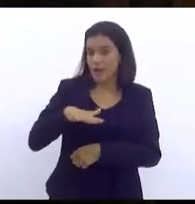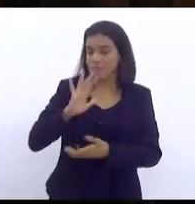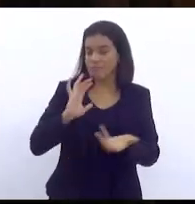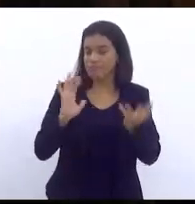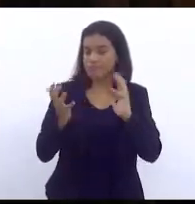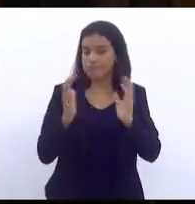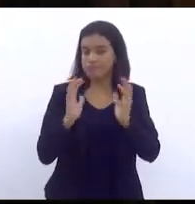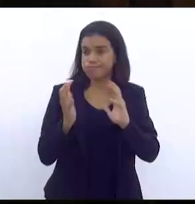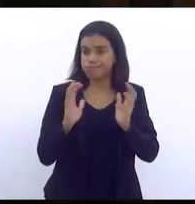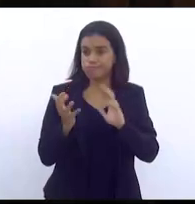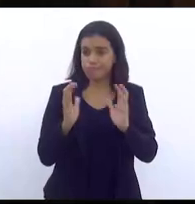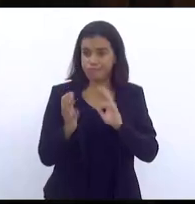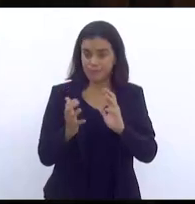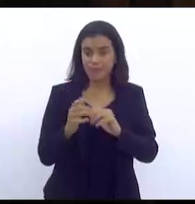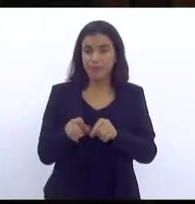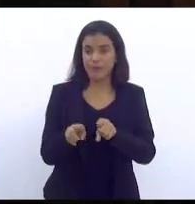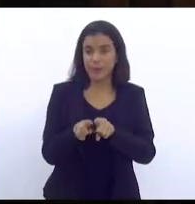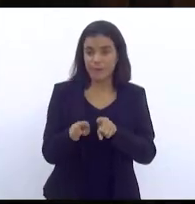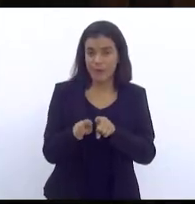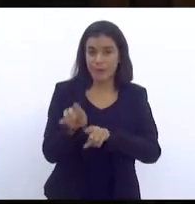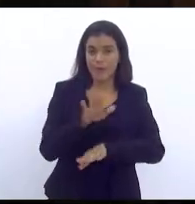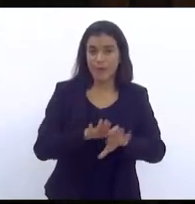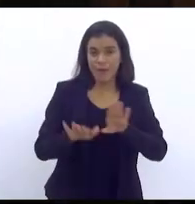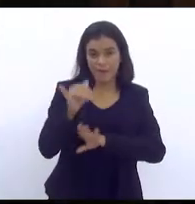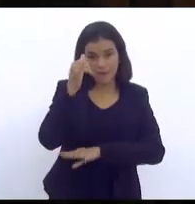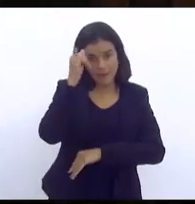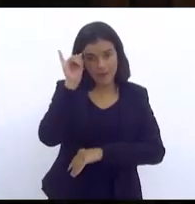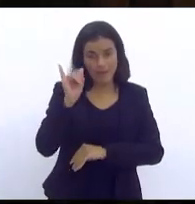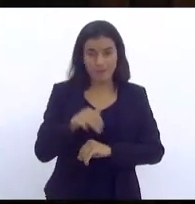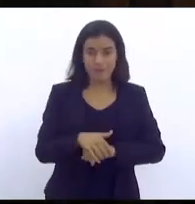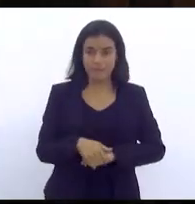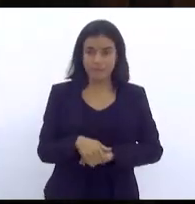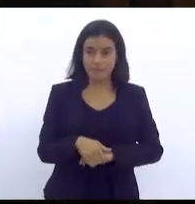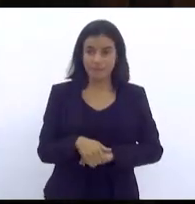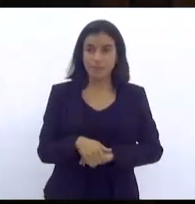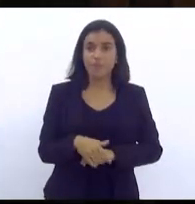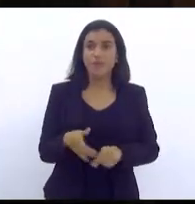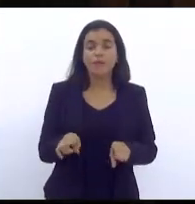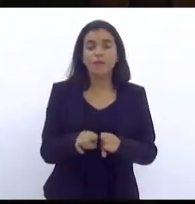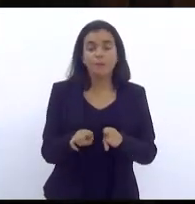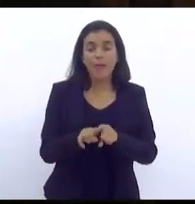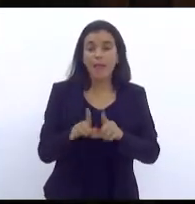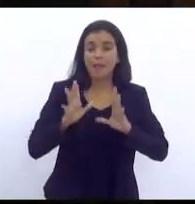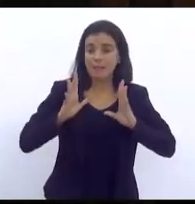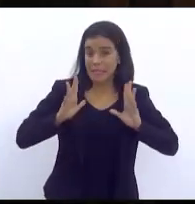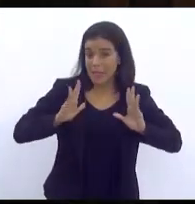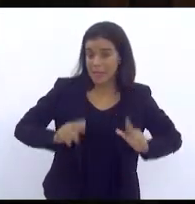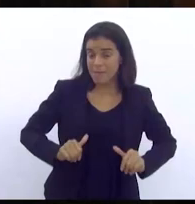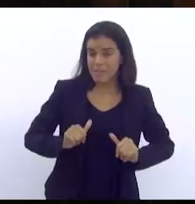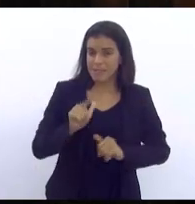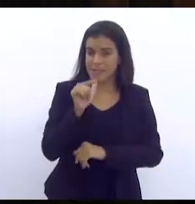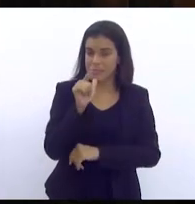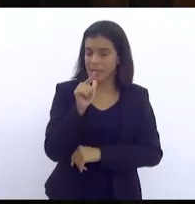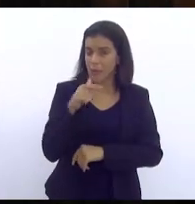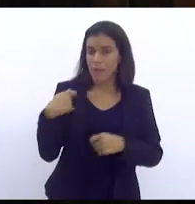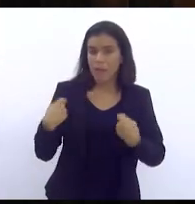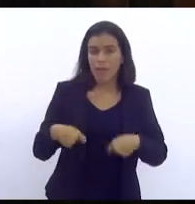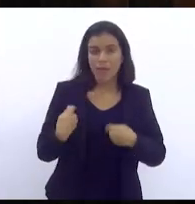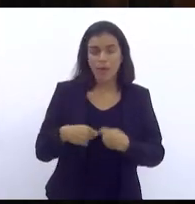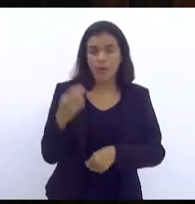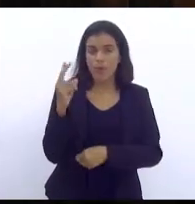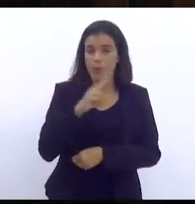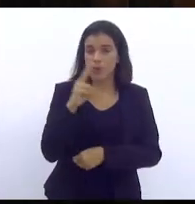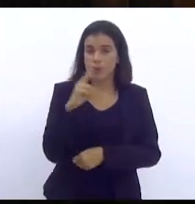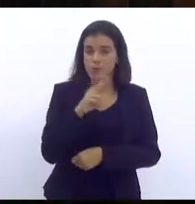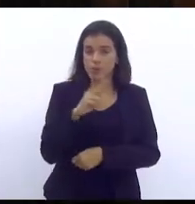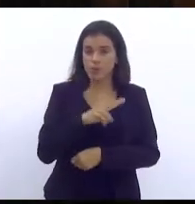climáticas mortes são evitáveis a questão do saneamento é urgente Então veja